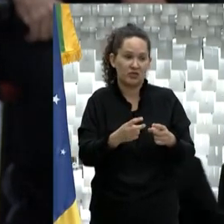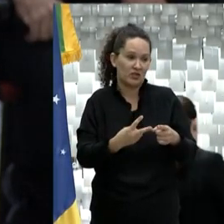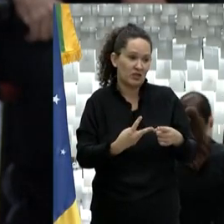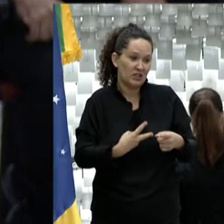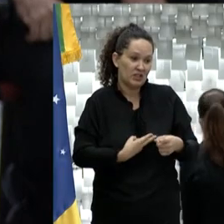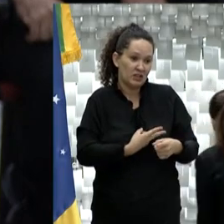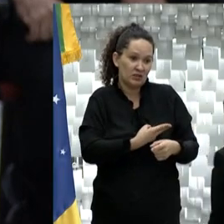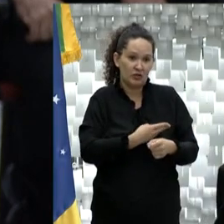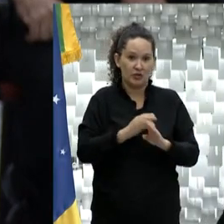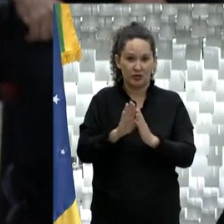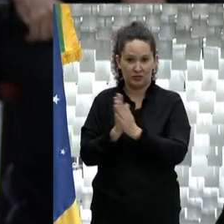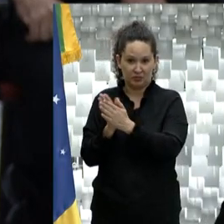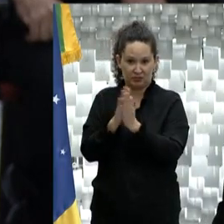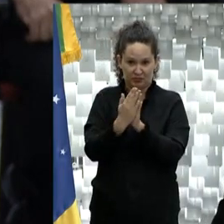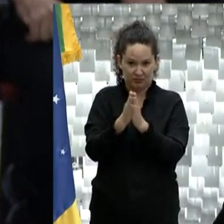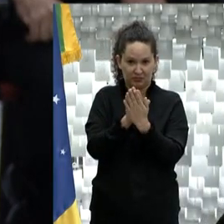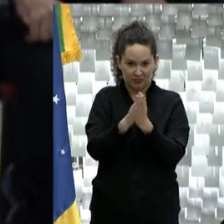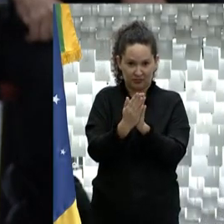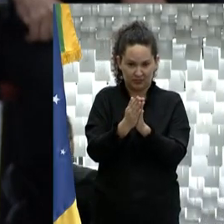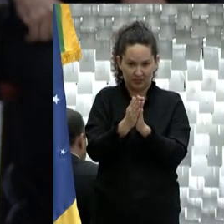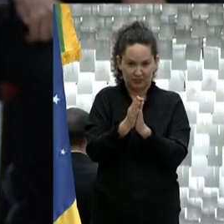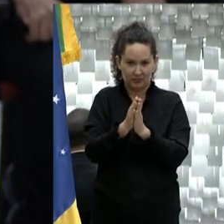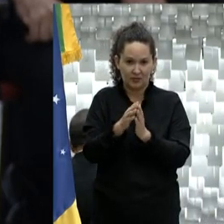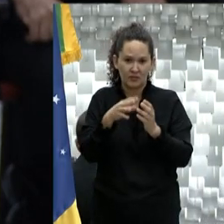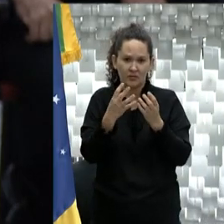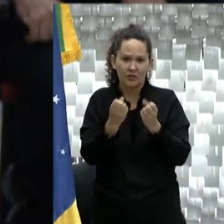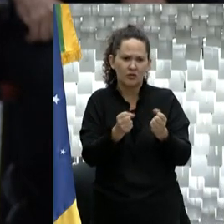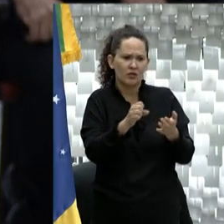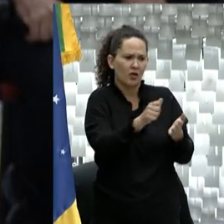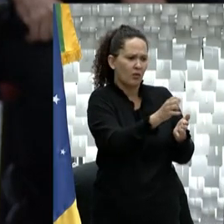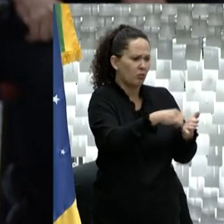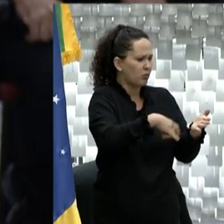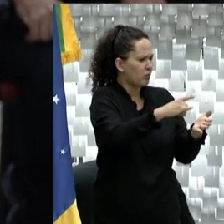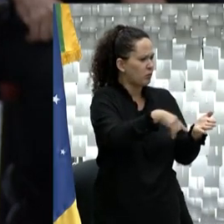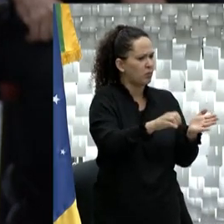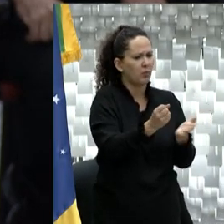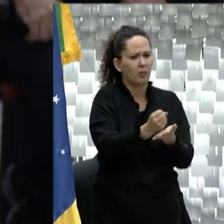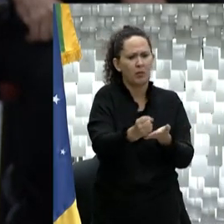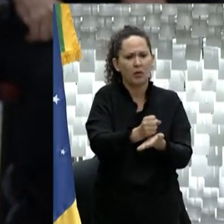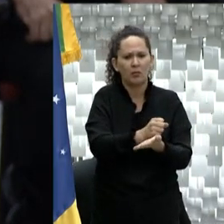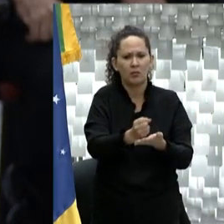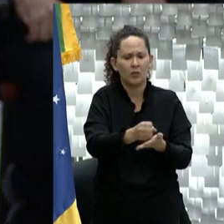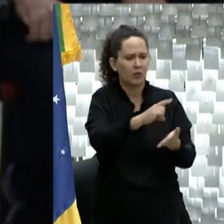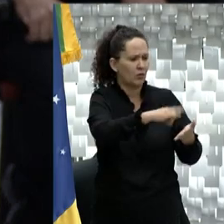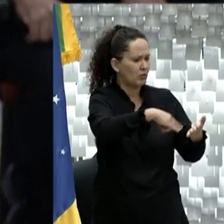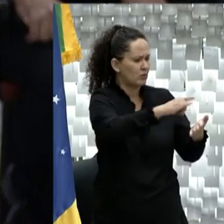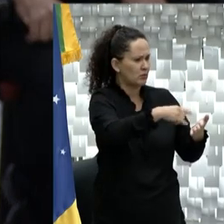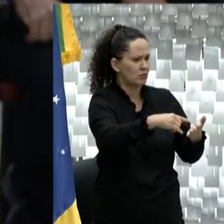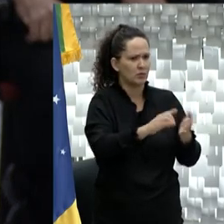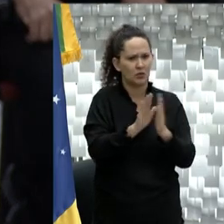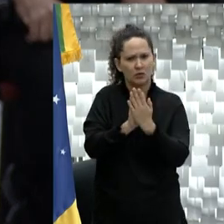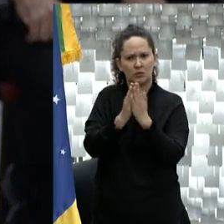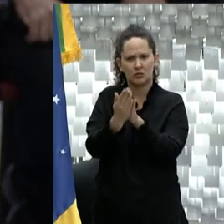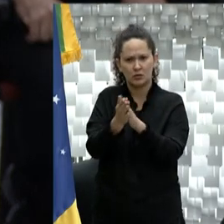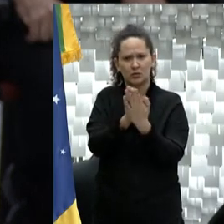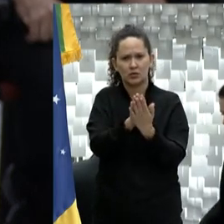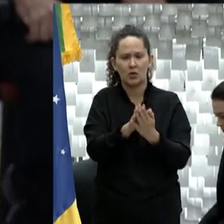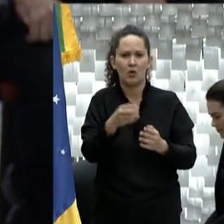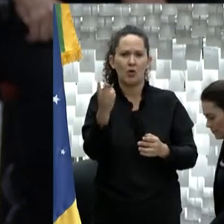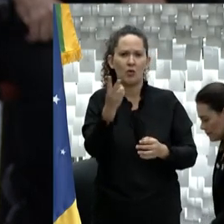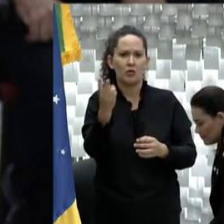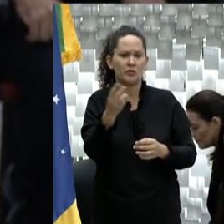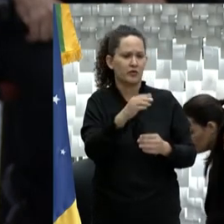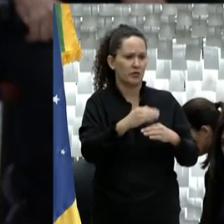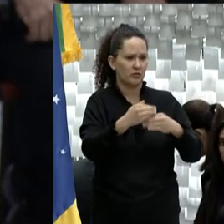de transgenitalização para a retificação do registro de transgêneros e transexuais, ambos da lavra do ministro Luiz